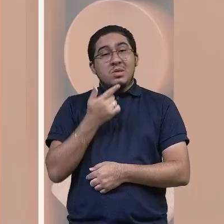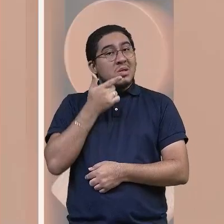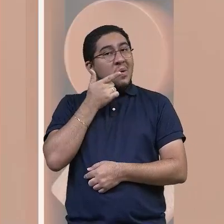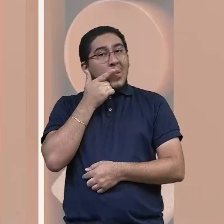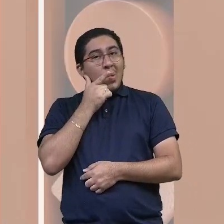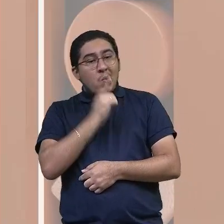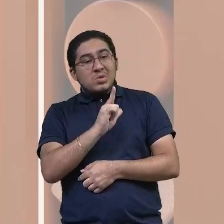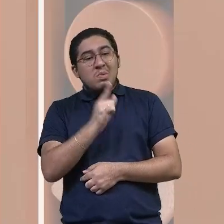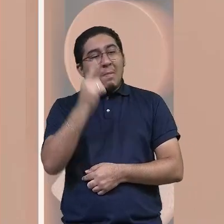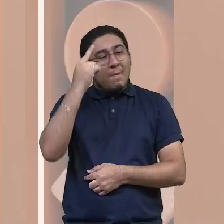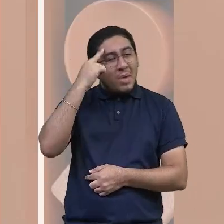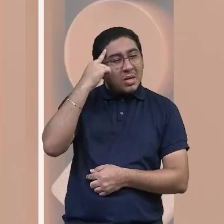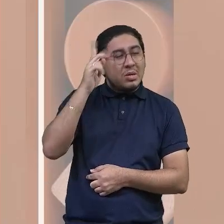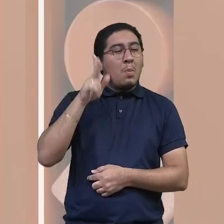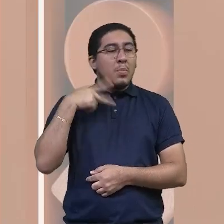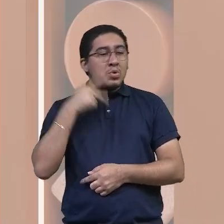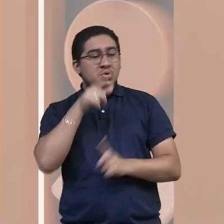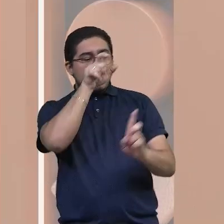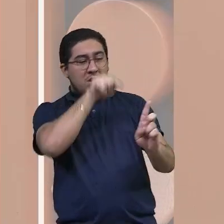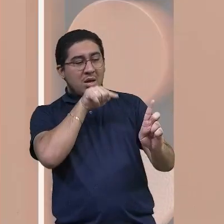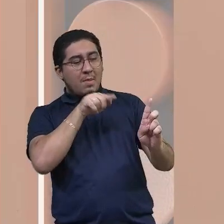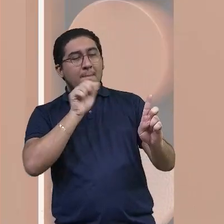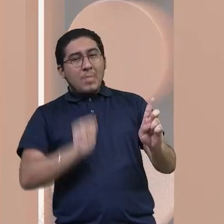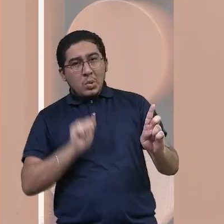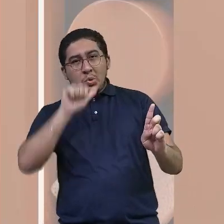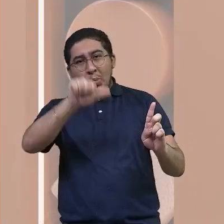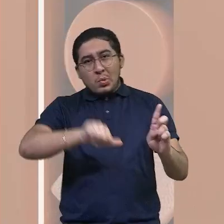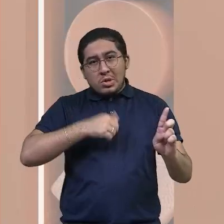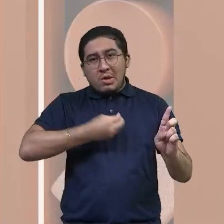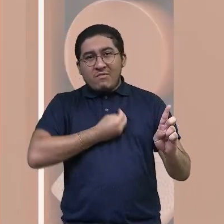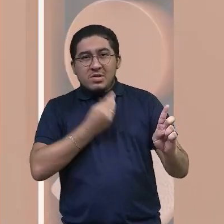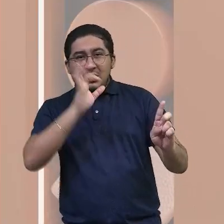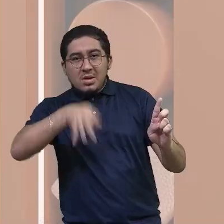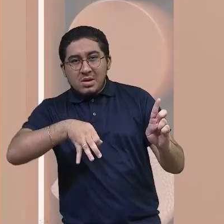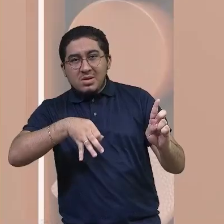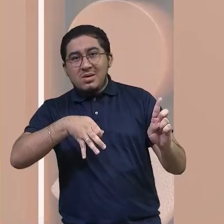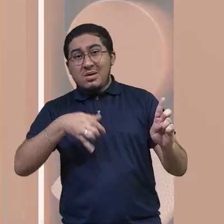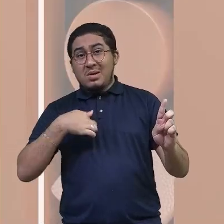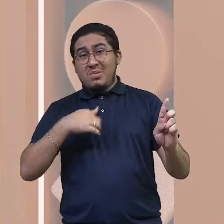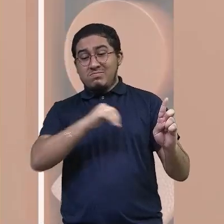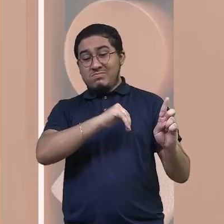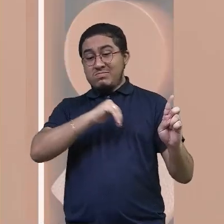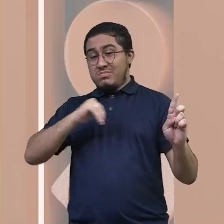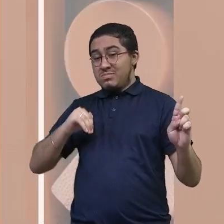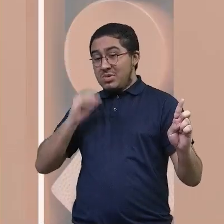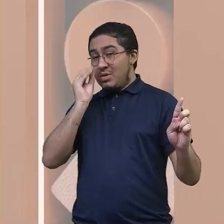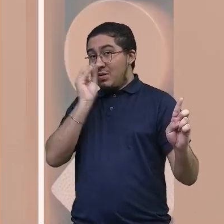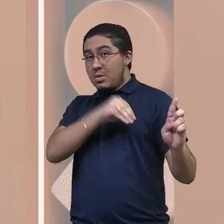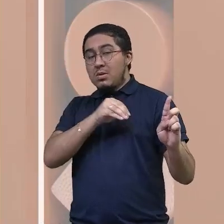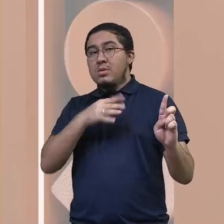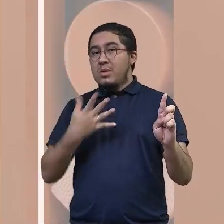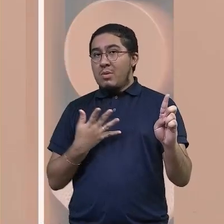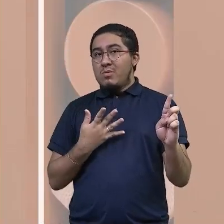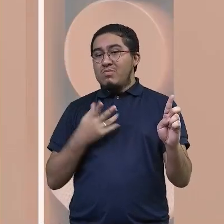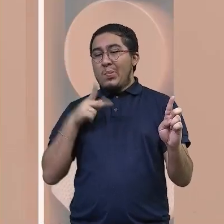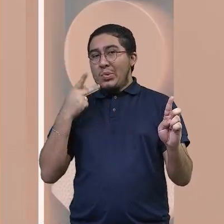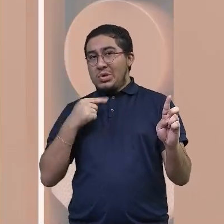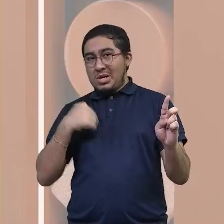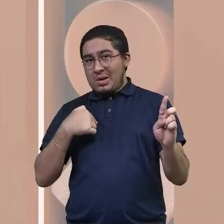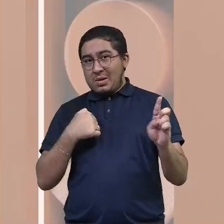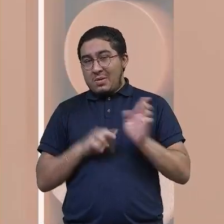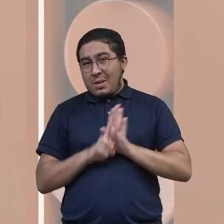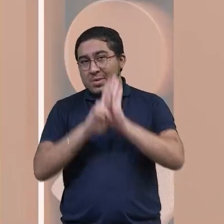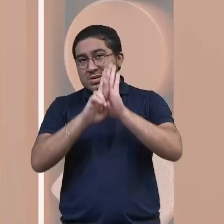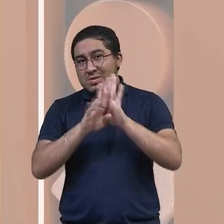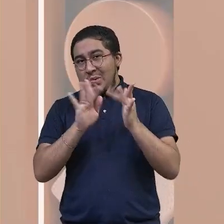simpatizar com o político, de acreditar que ele pode promover tais mudanças, então eu me afasto. Então, político não me representa.